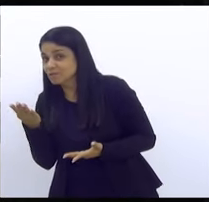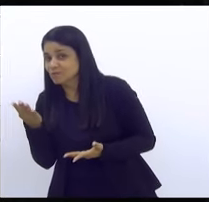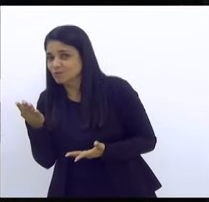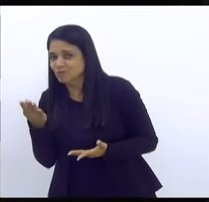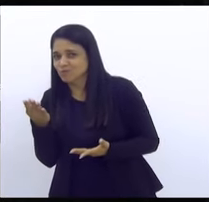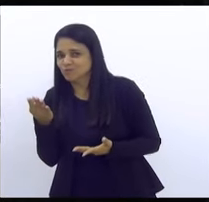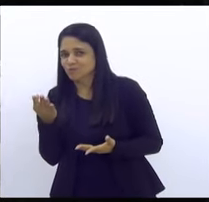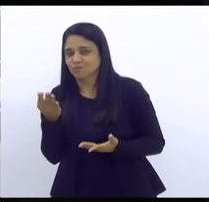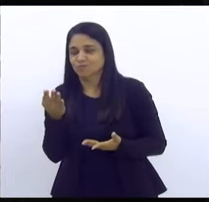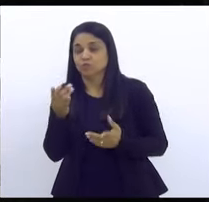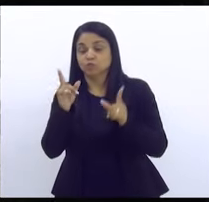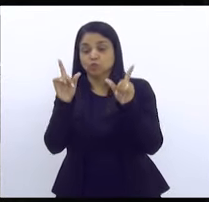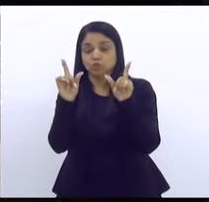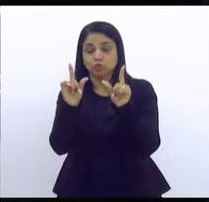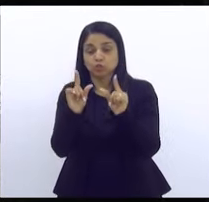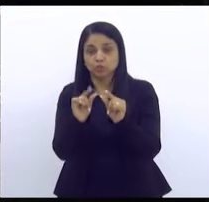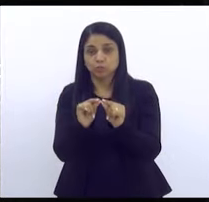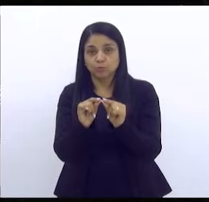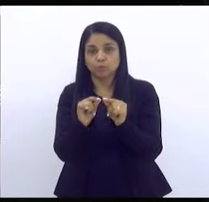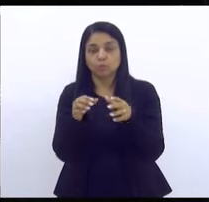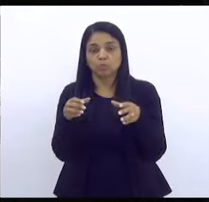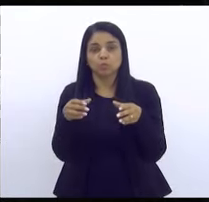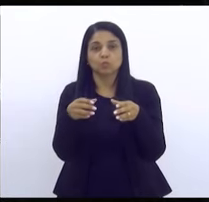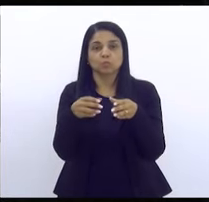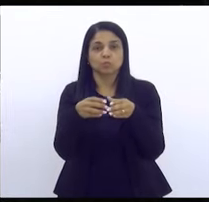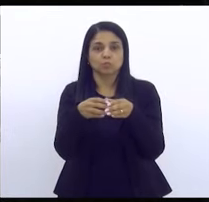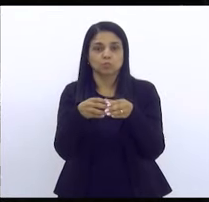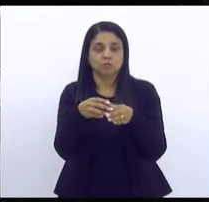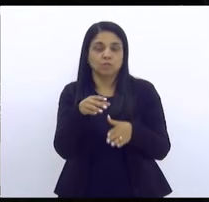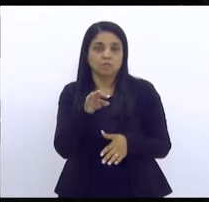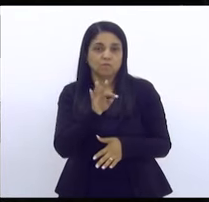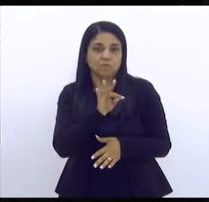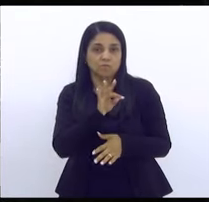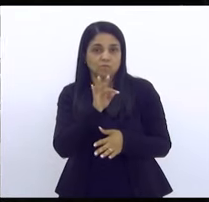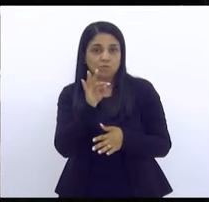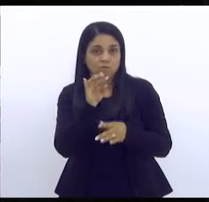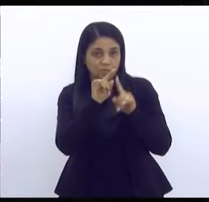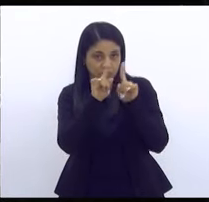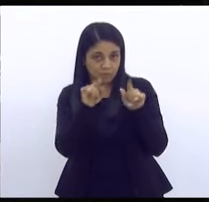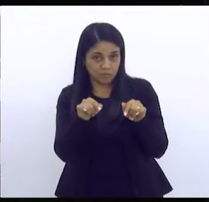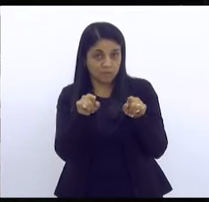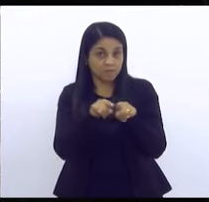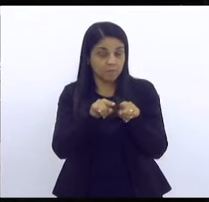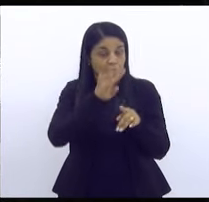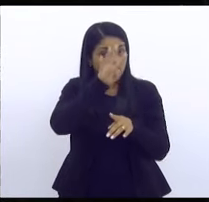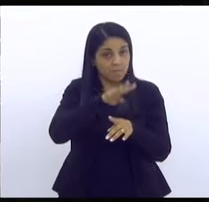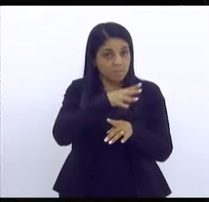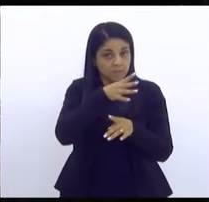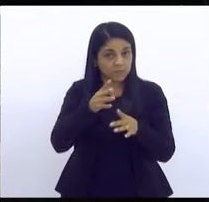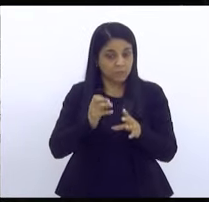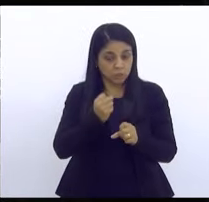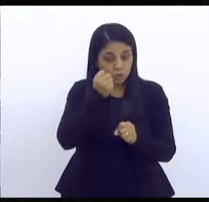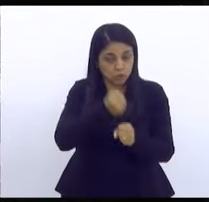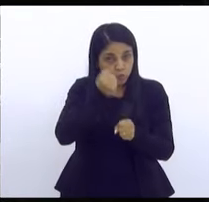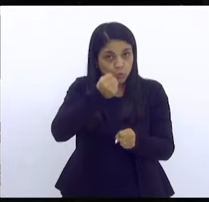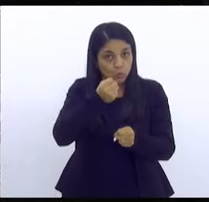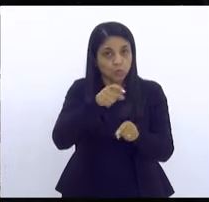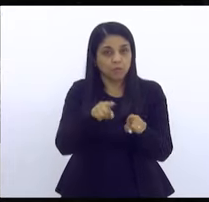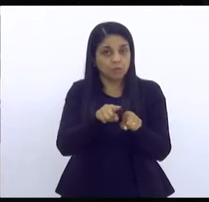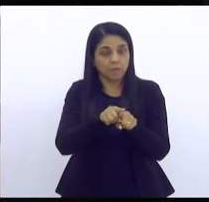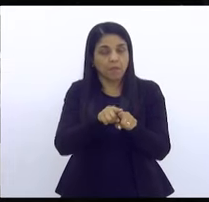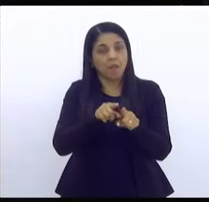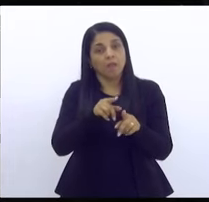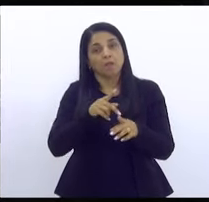vem diminuindo o seu efetivo, como também a discussão sobre a planilha de lucros dessa empresa, como também o plano de